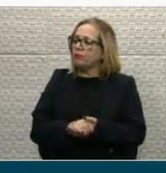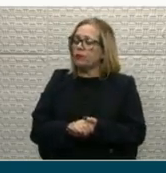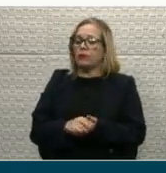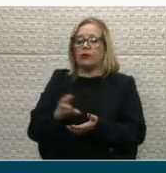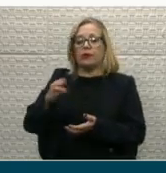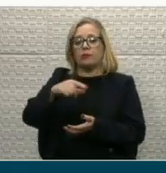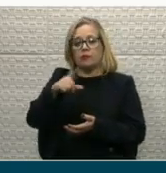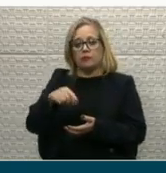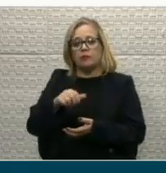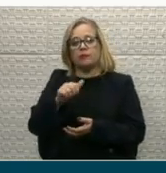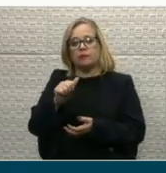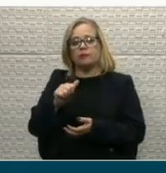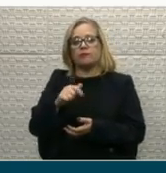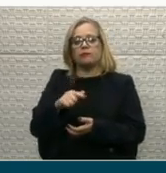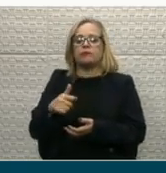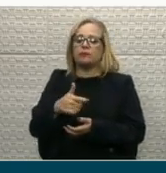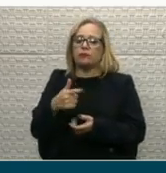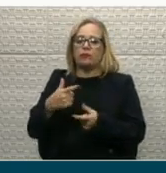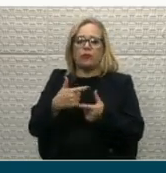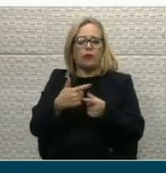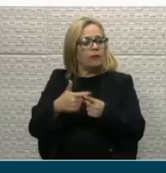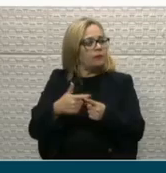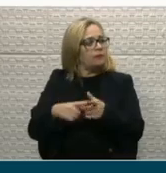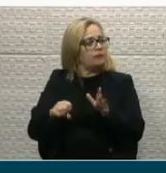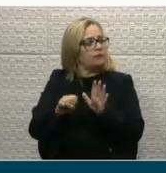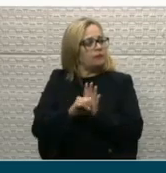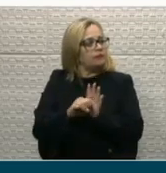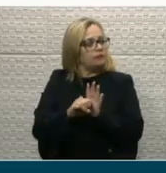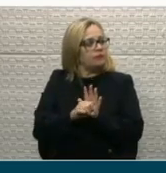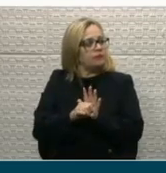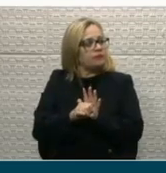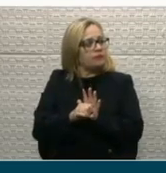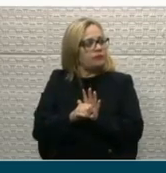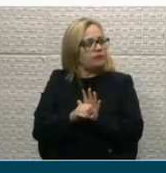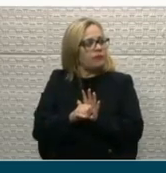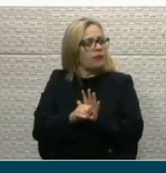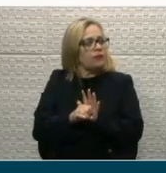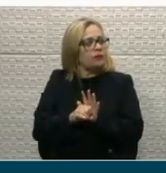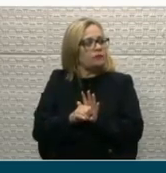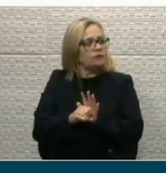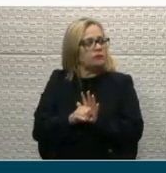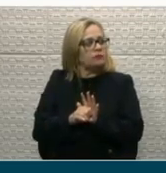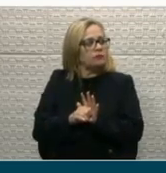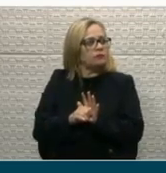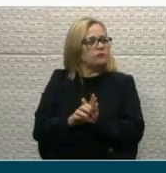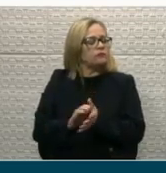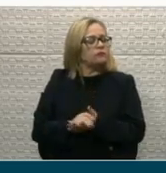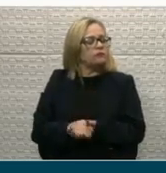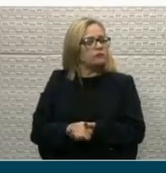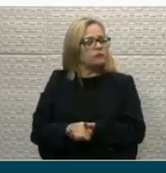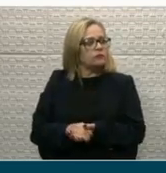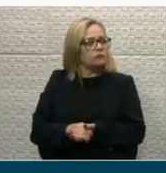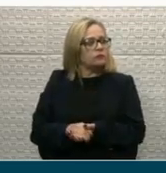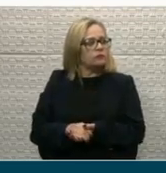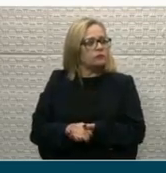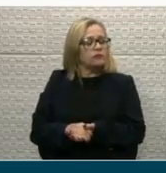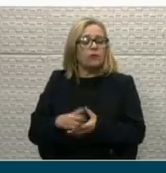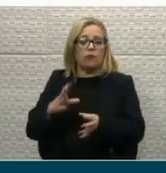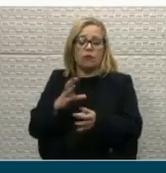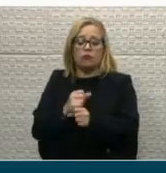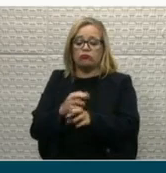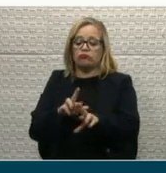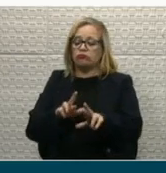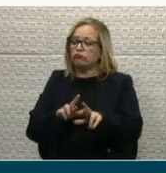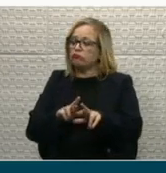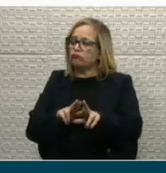A menos duas vezes a identidade. Então, eu distribuo primeiro a constante 2 na identidade, calculo a